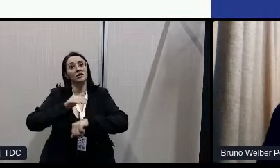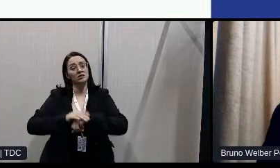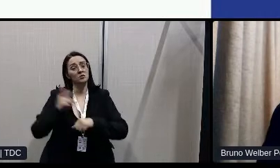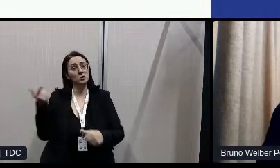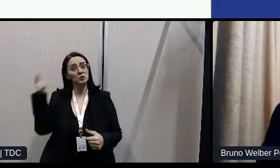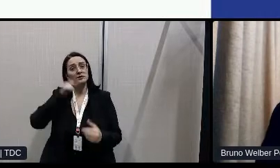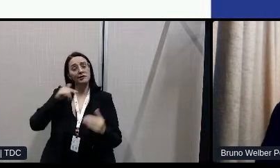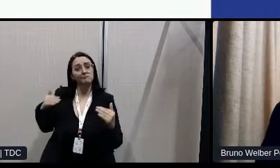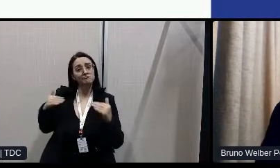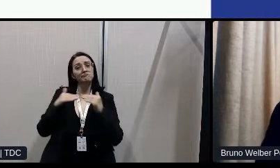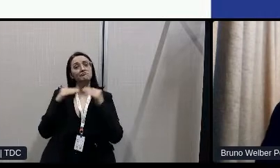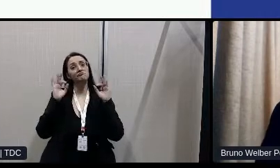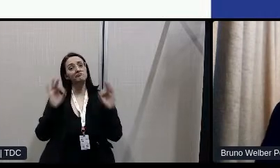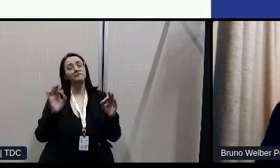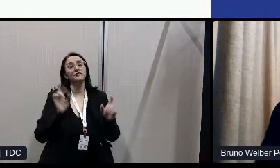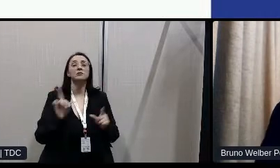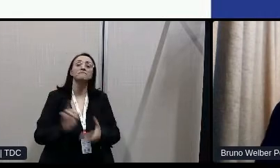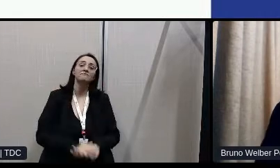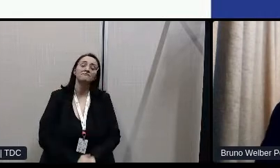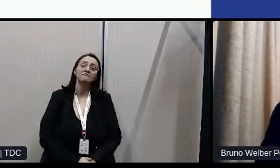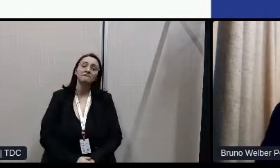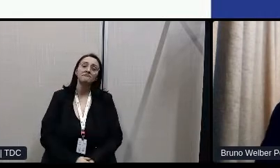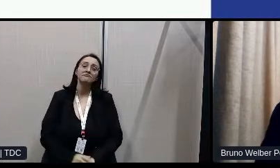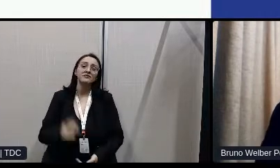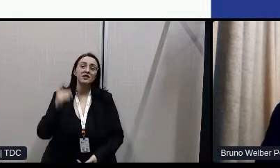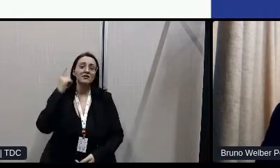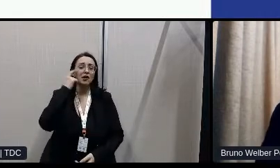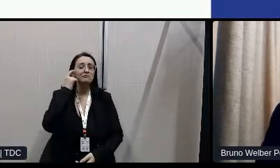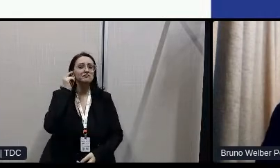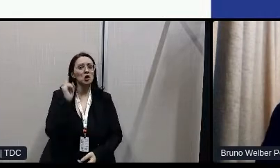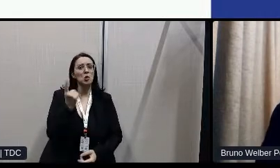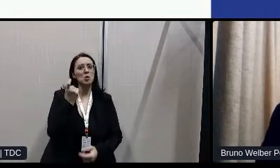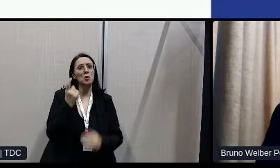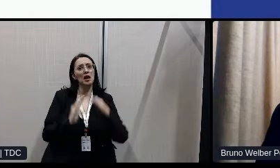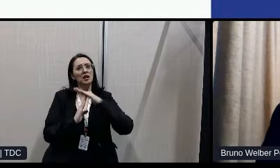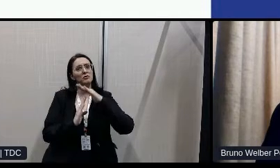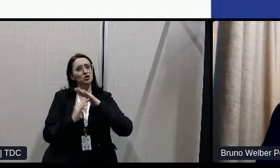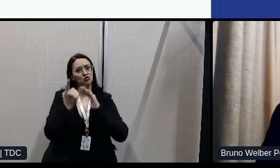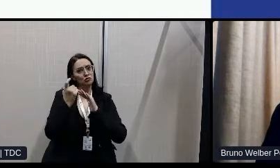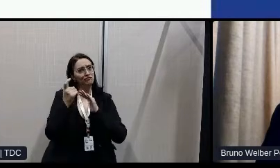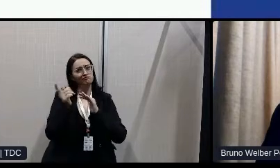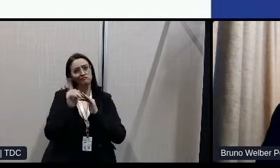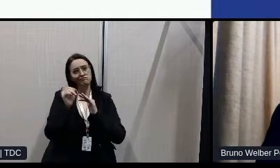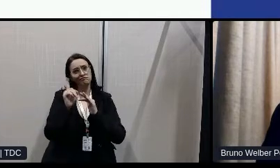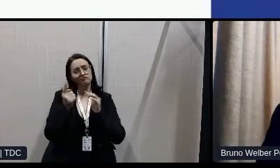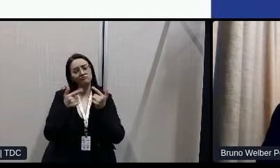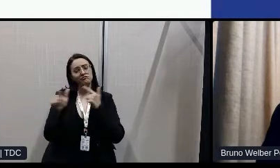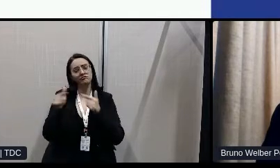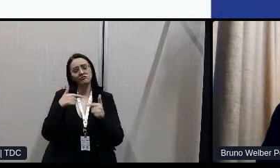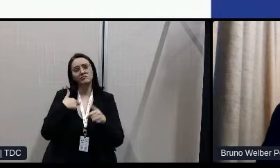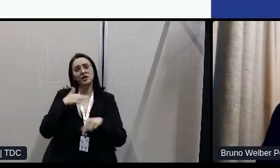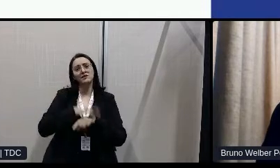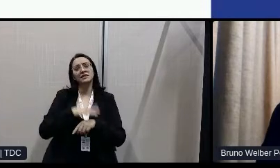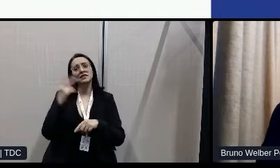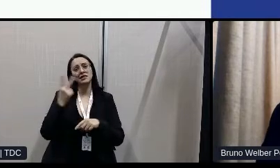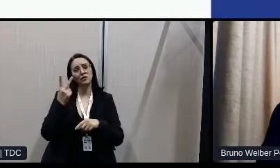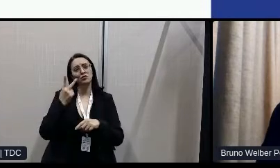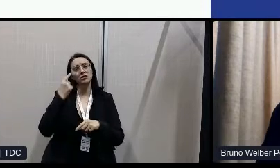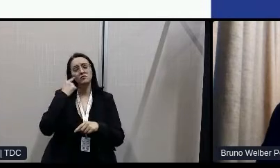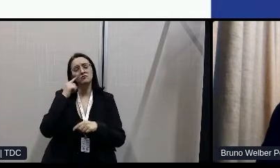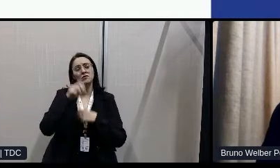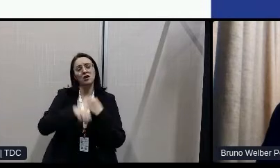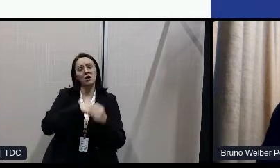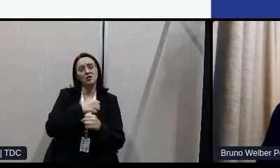sentido. E vamos limitar uma só? Não. Por quê? E aí, nós tivemos a nossa segunda edição em 2020 e a